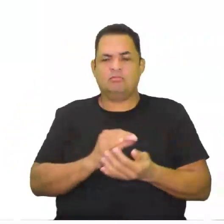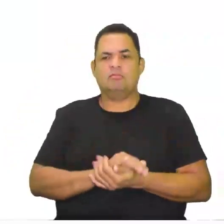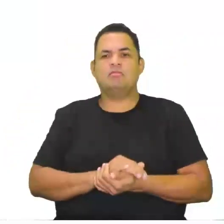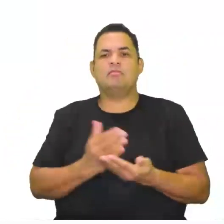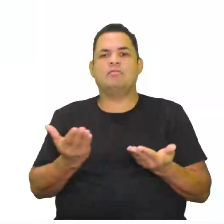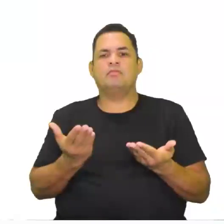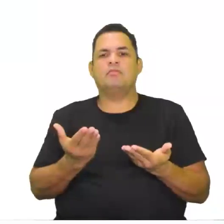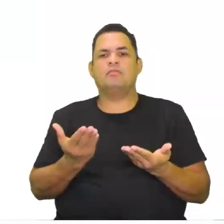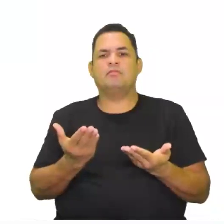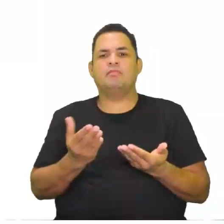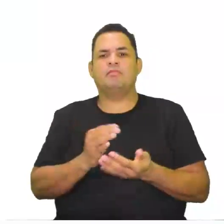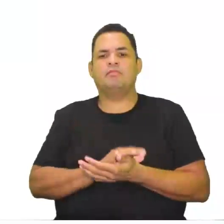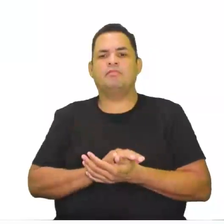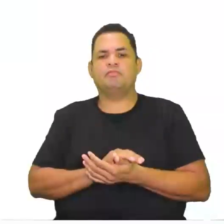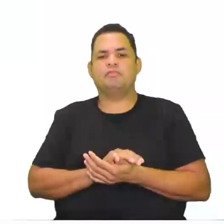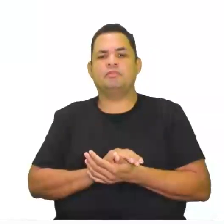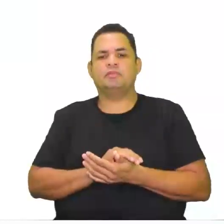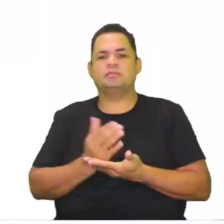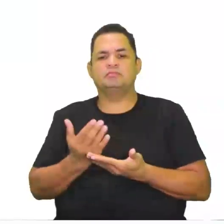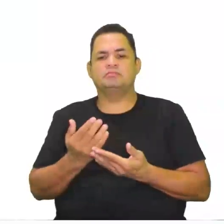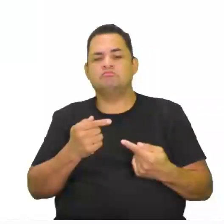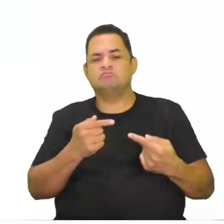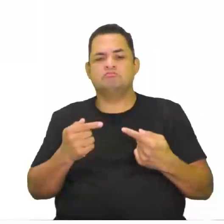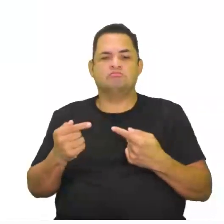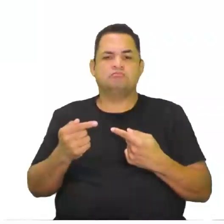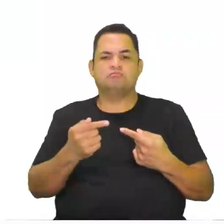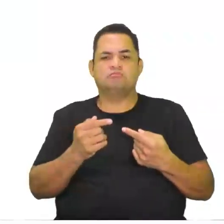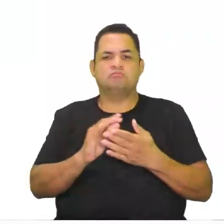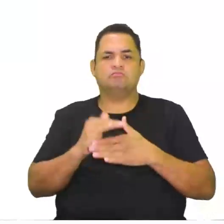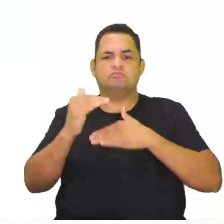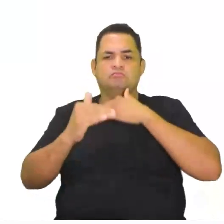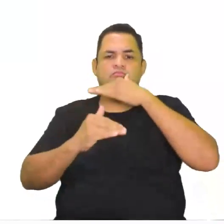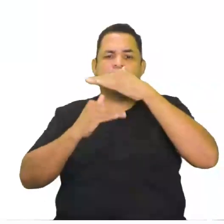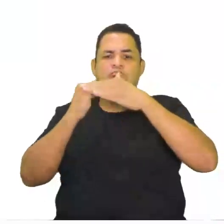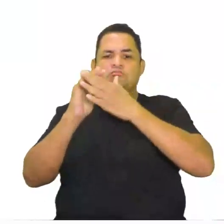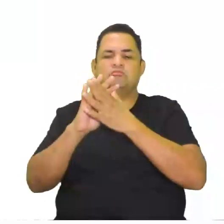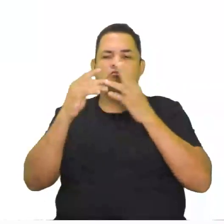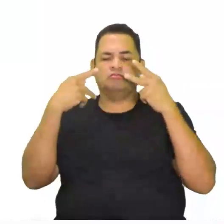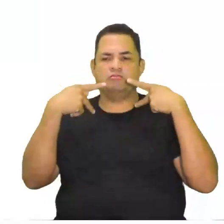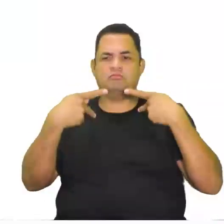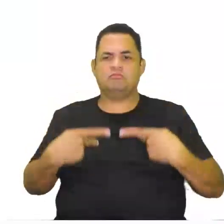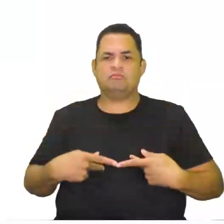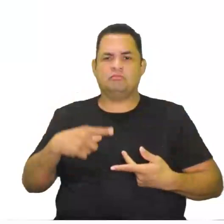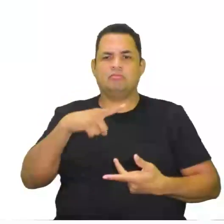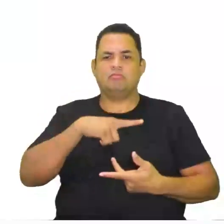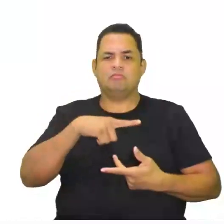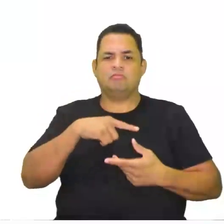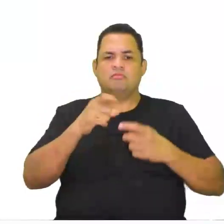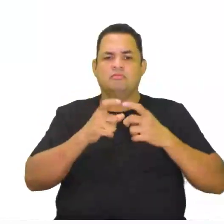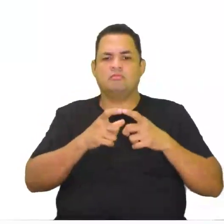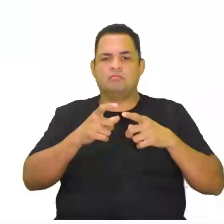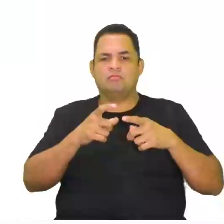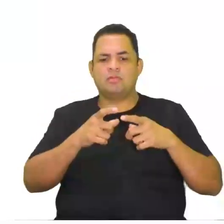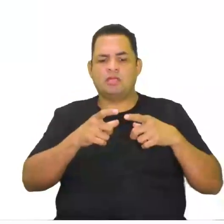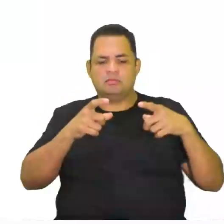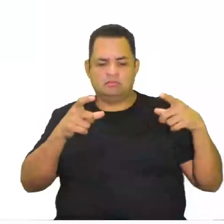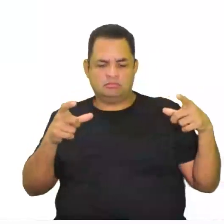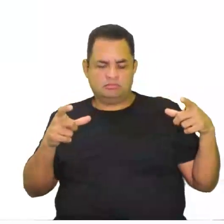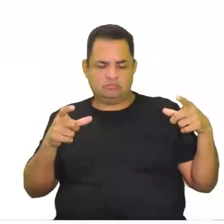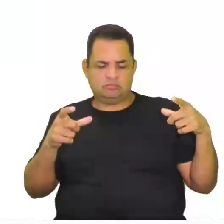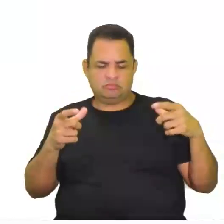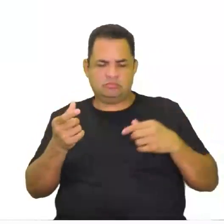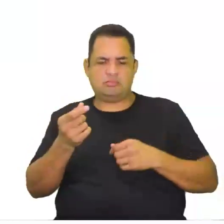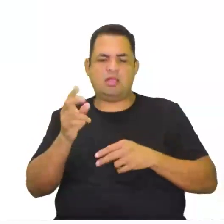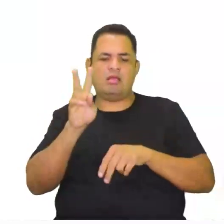relação ao desenvolvimento do ser humano, né? A gente poder ter o crescimento econômico, ter a